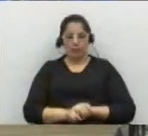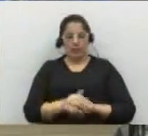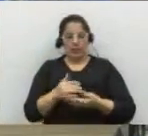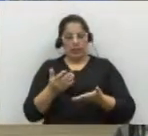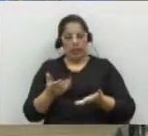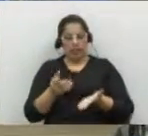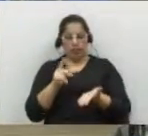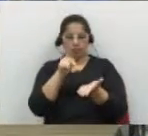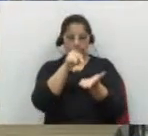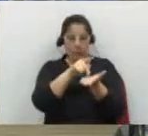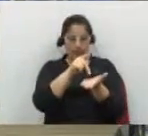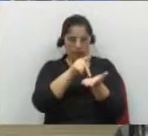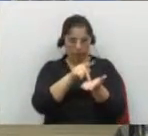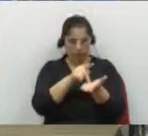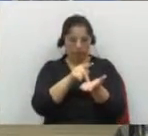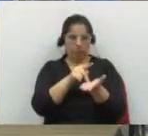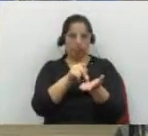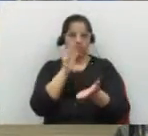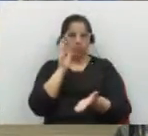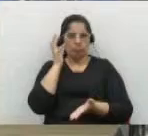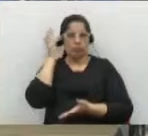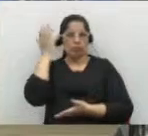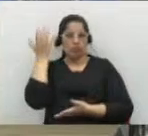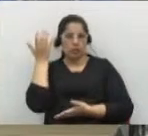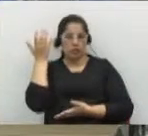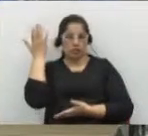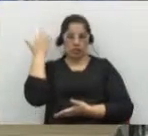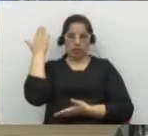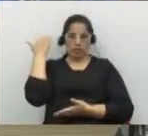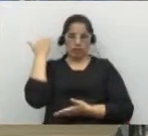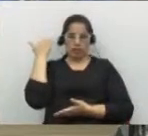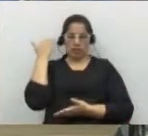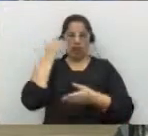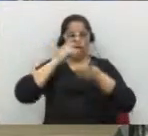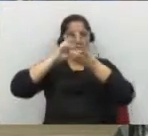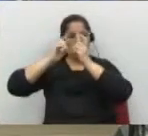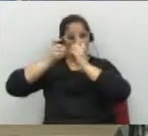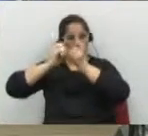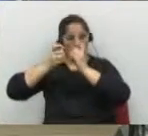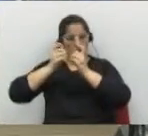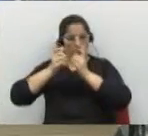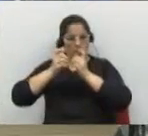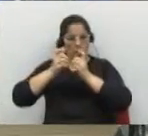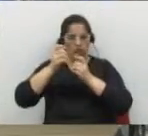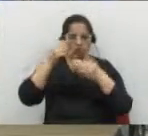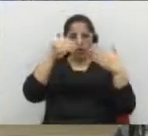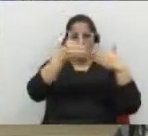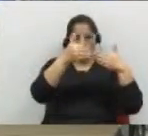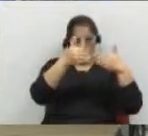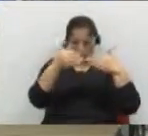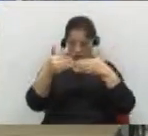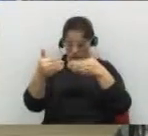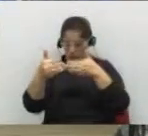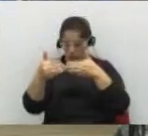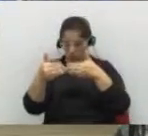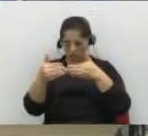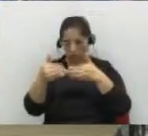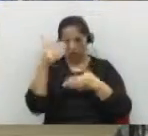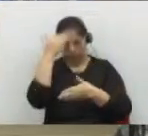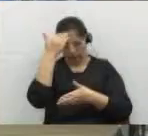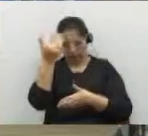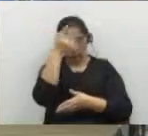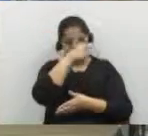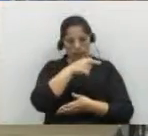realmente houve, porque foi naquele dia que a gente fez essa reunião dos líderes. Né? Vossa Excelência concorda ou não? Concordo.